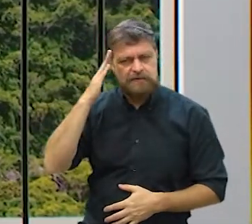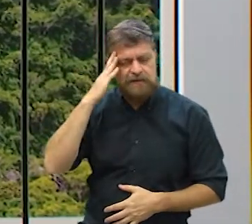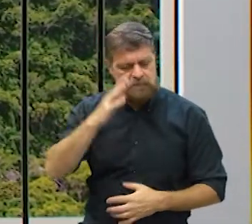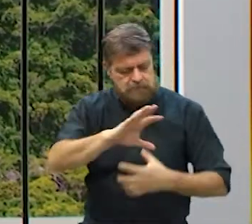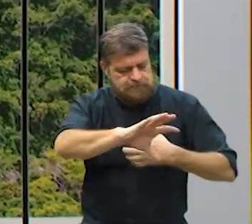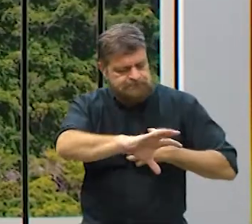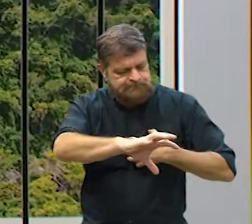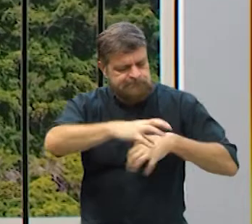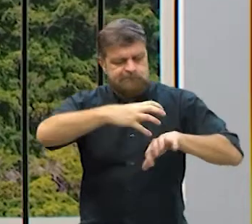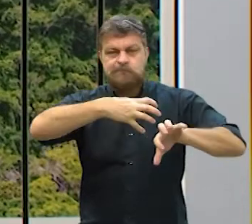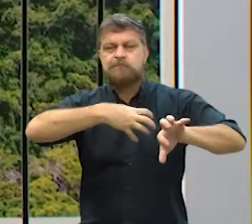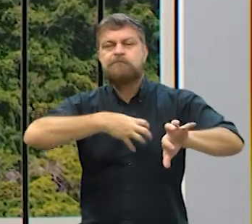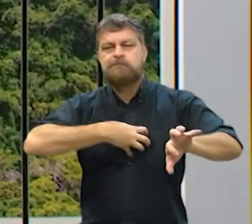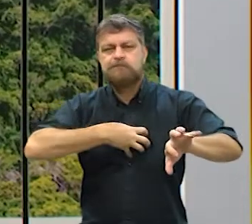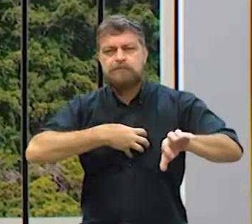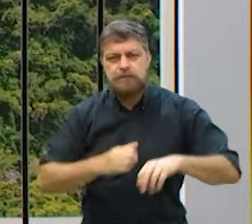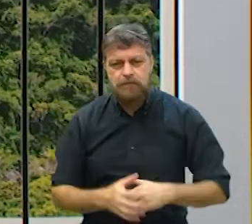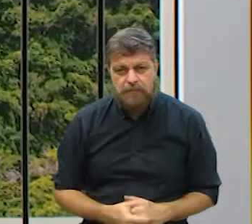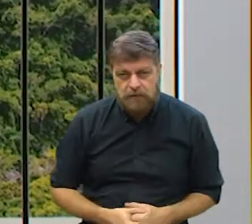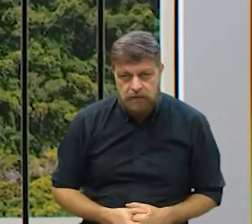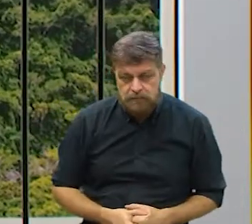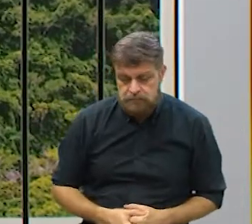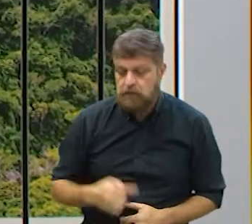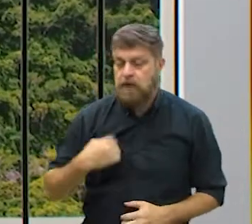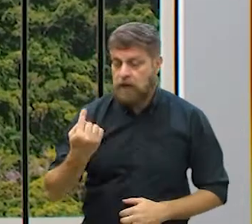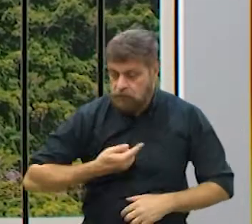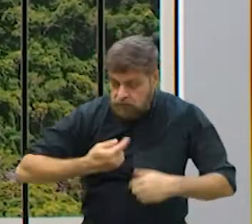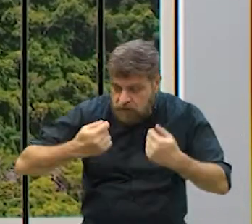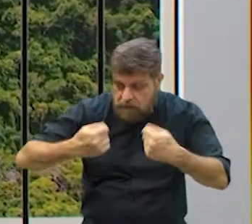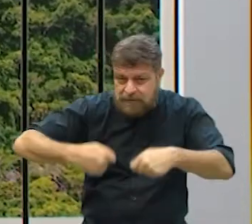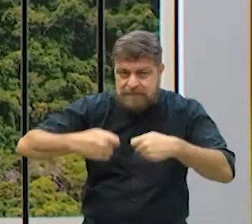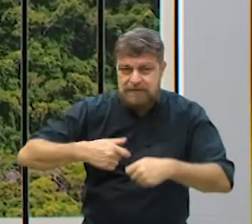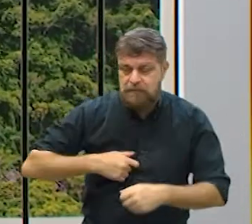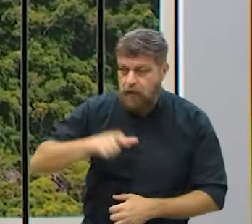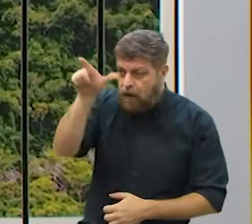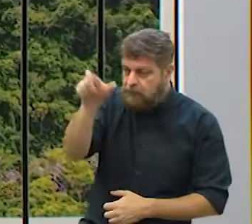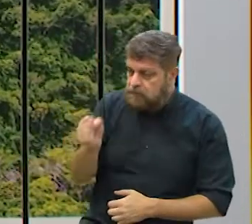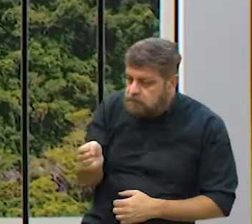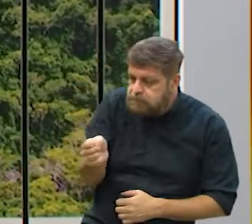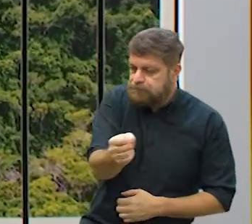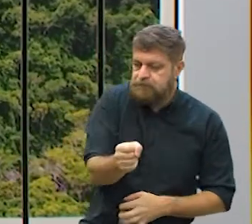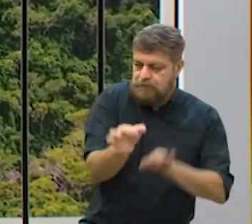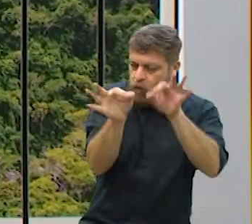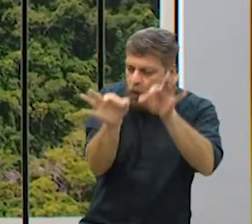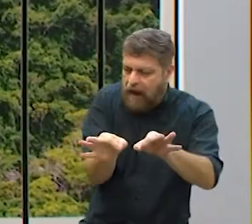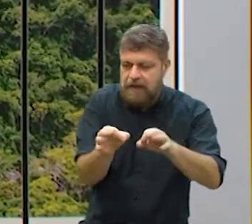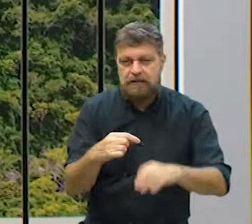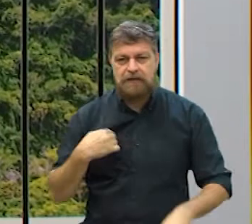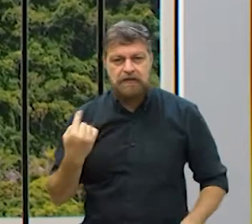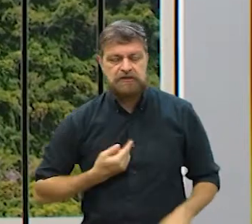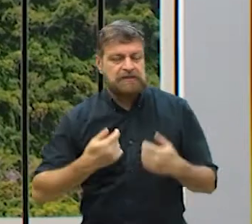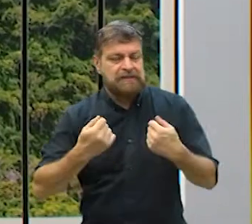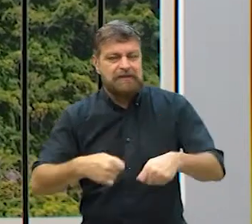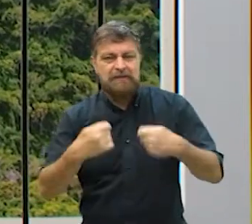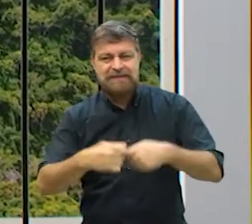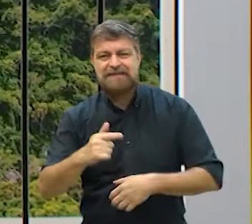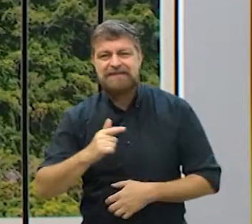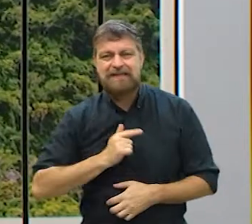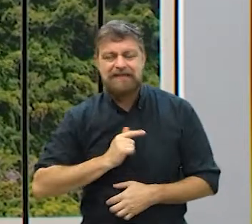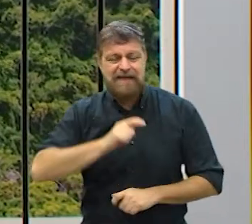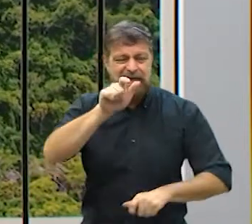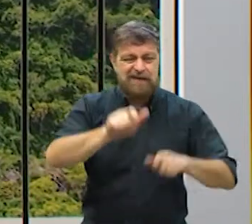sabe enxergar e sabe sentir a necessidade da população. E é isso que nós precisamos. Nós precisamos de gente certa no lugar certo. Nós